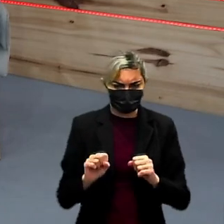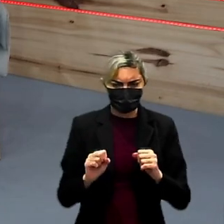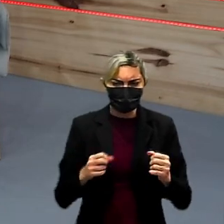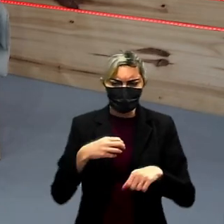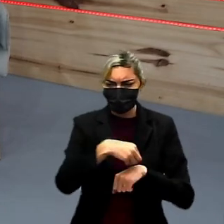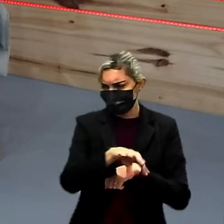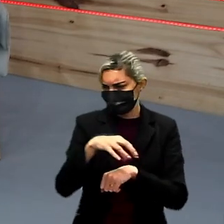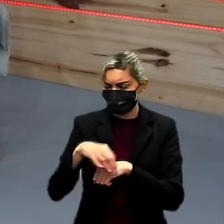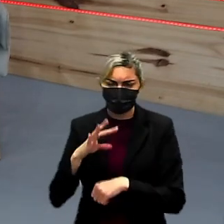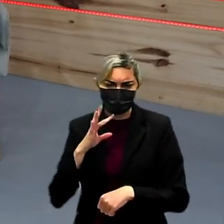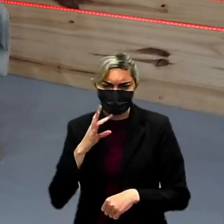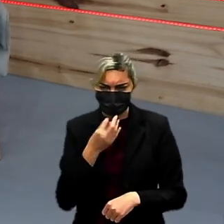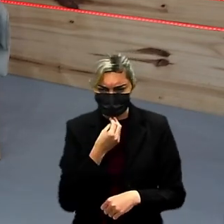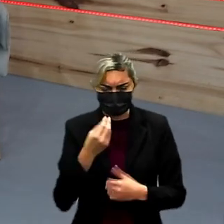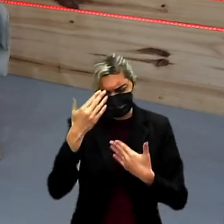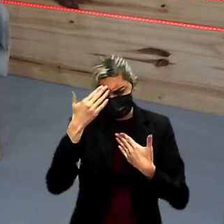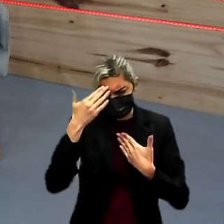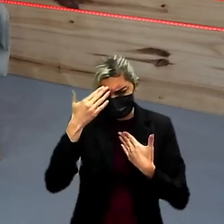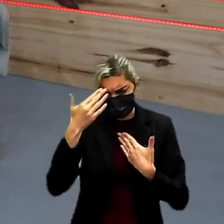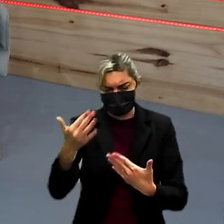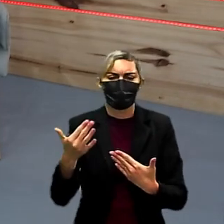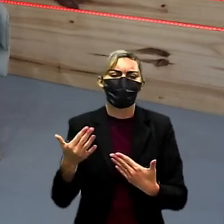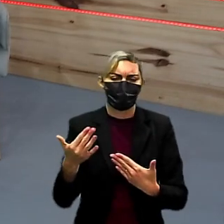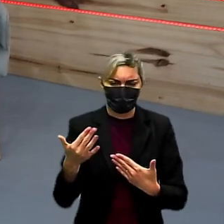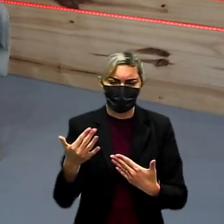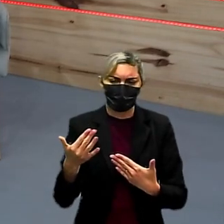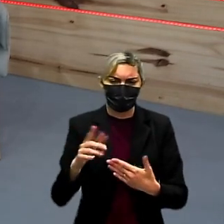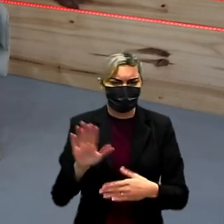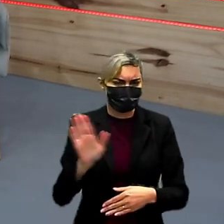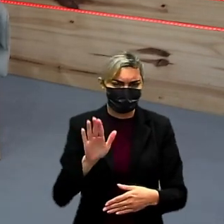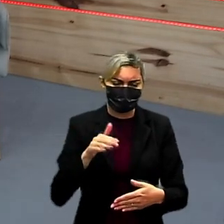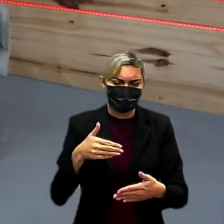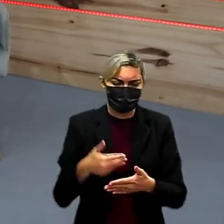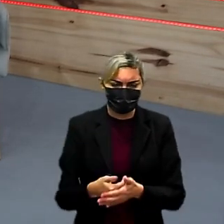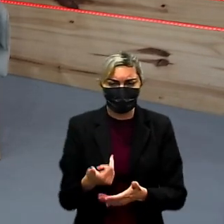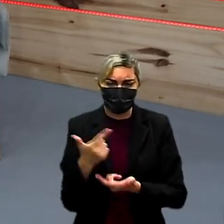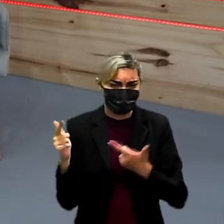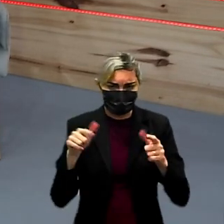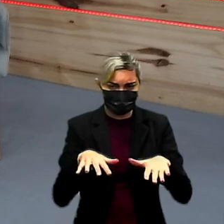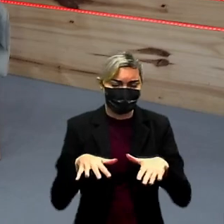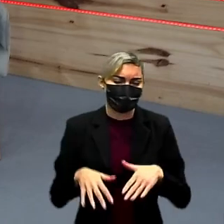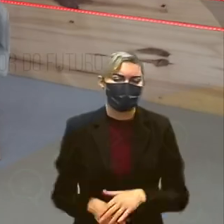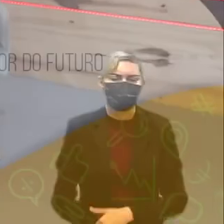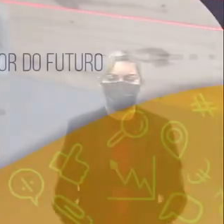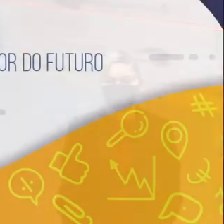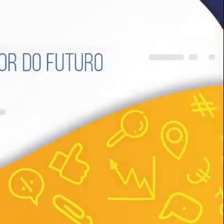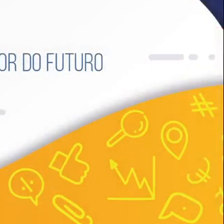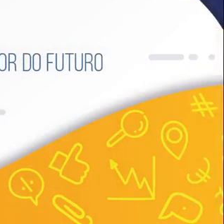compartilhar conhecimentos. Muito obrigada e até breve em outros eventos.